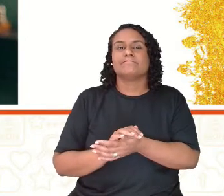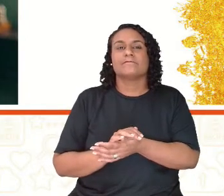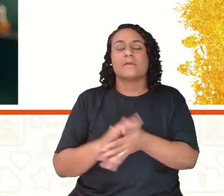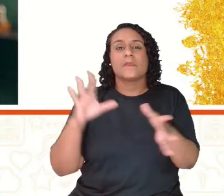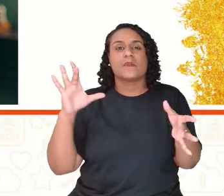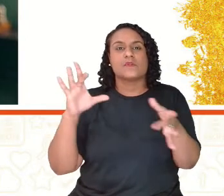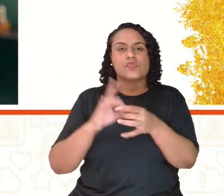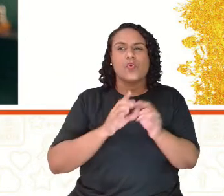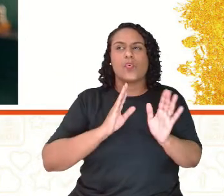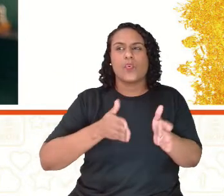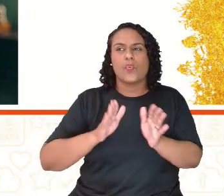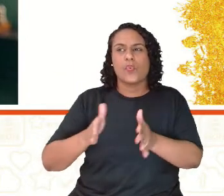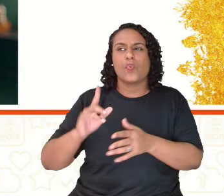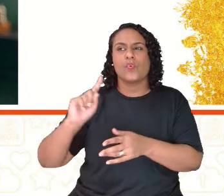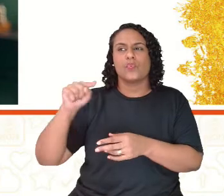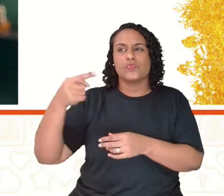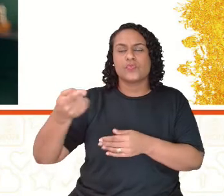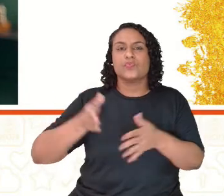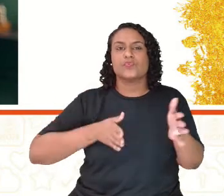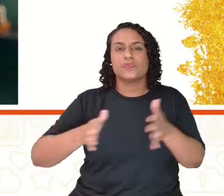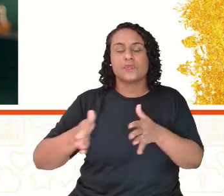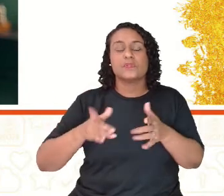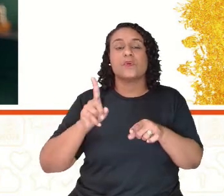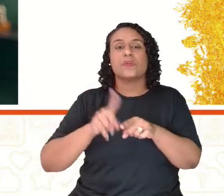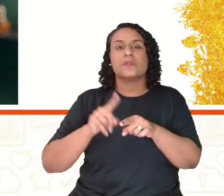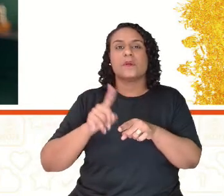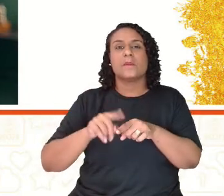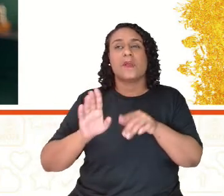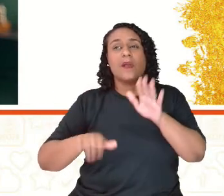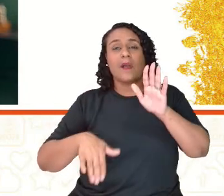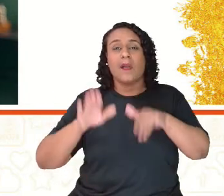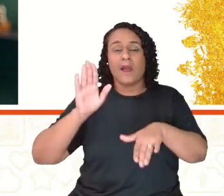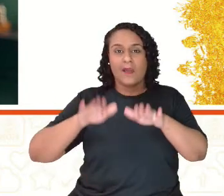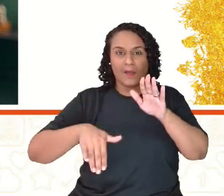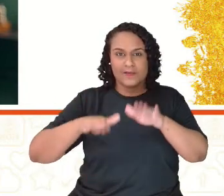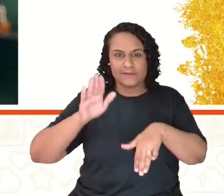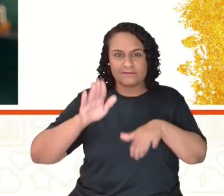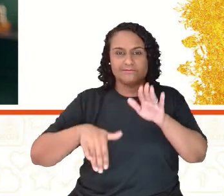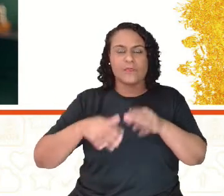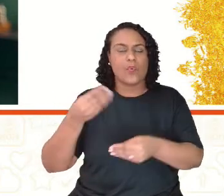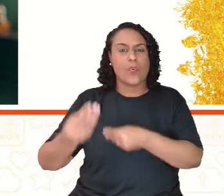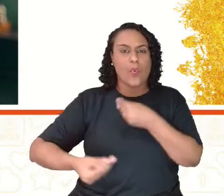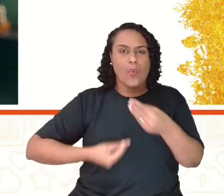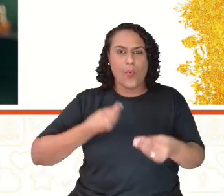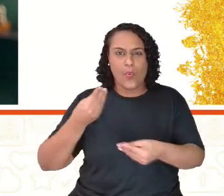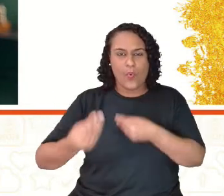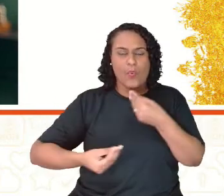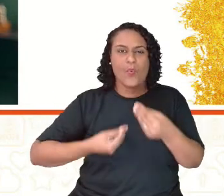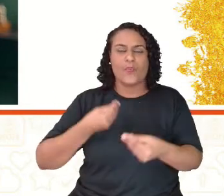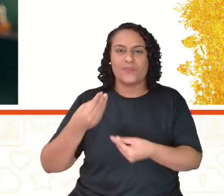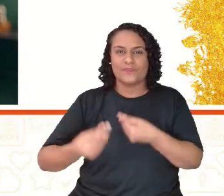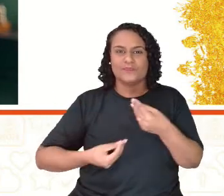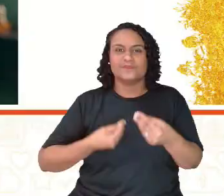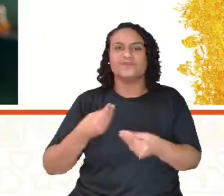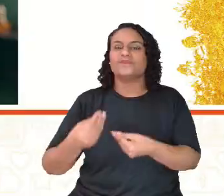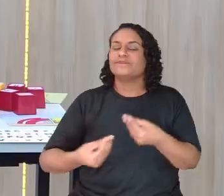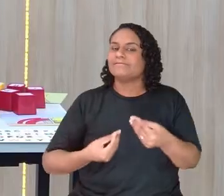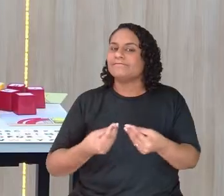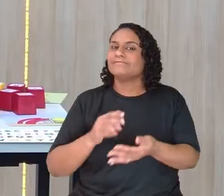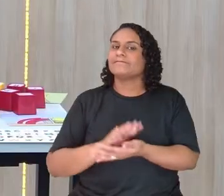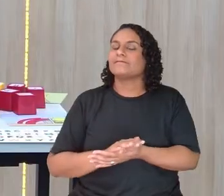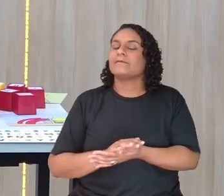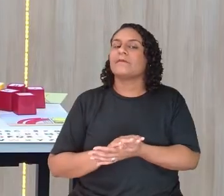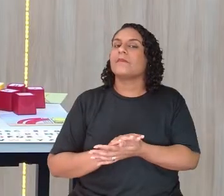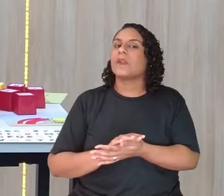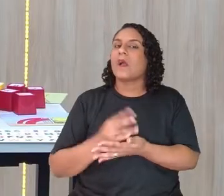ordem, sucessão, duração e também a alternância. Como é que isso vai